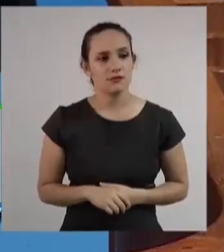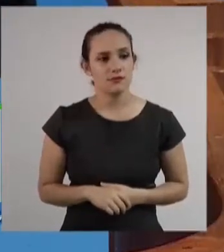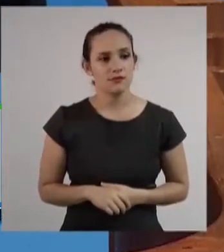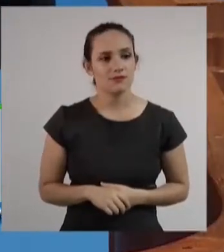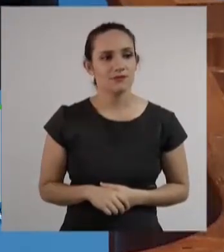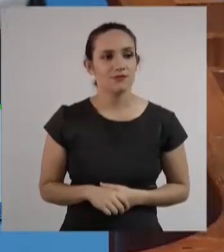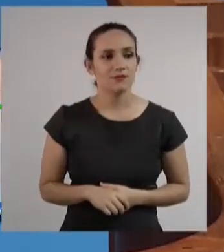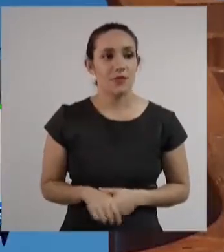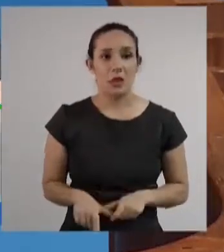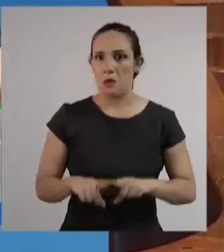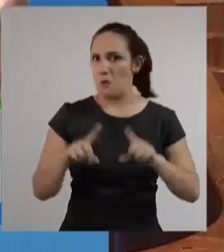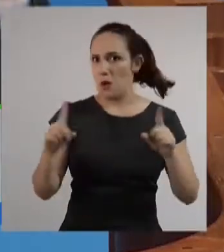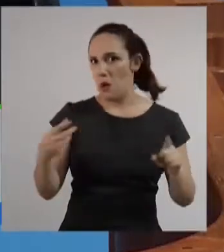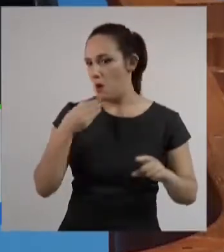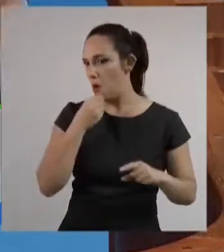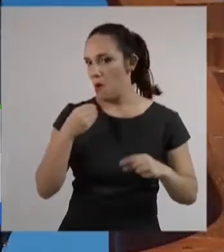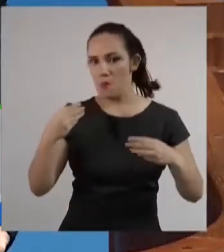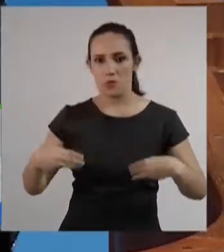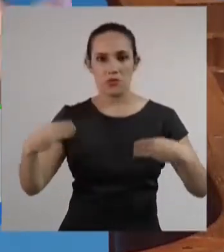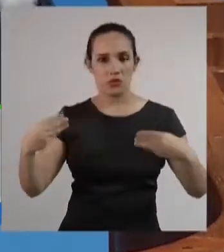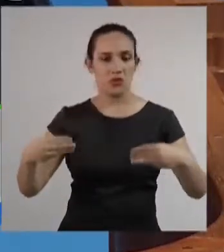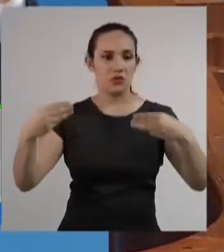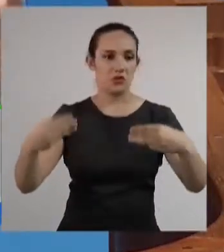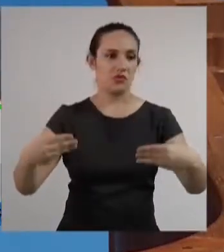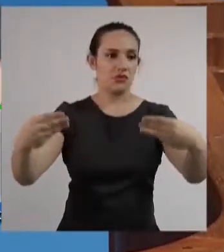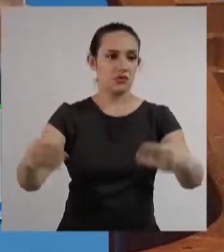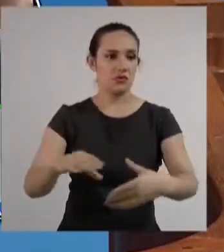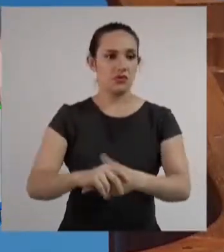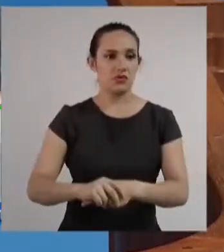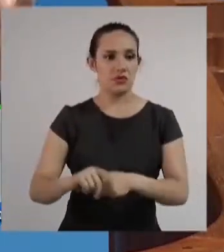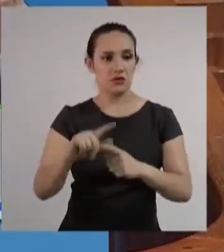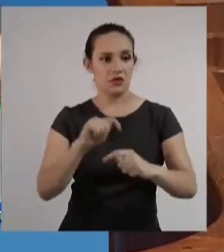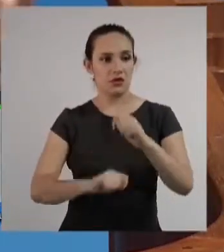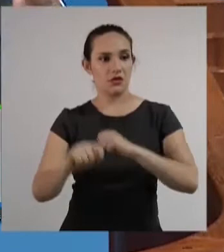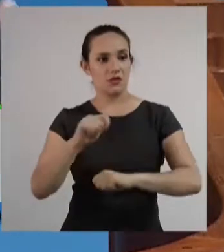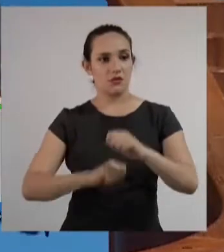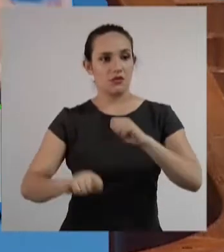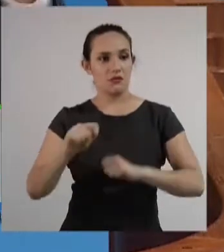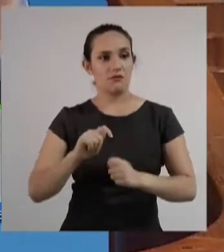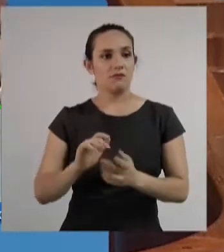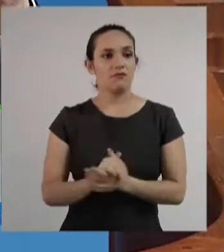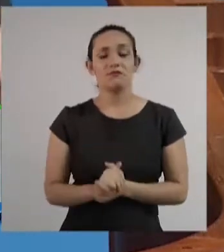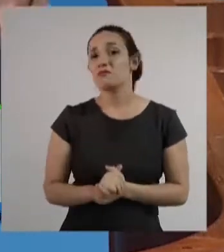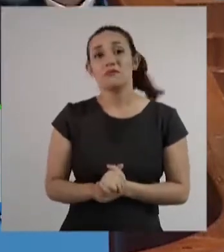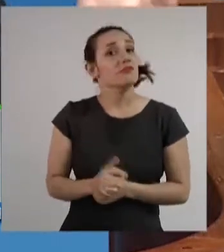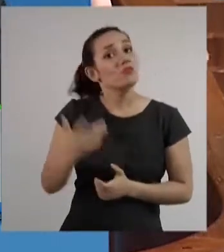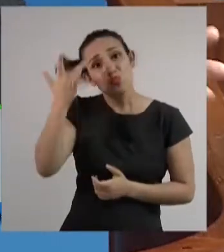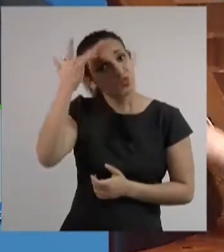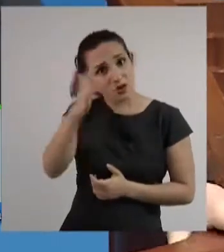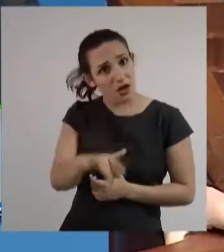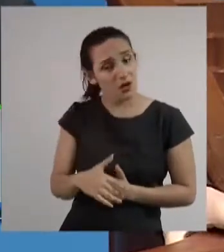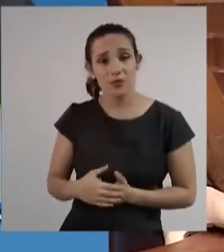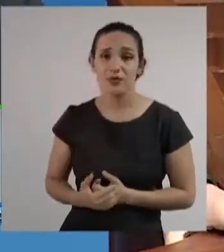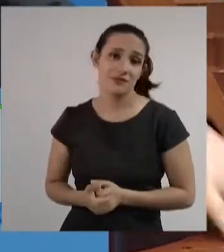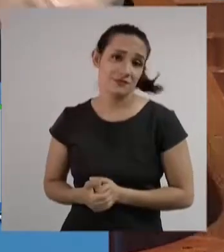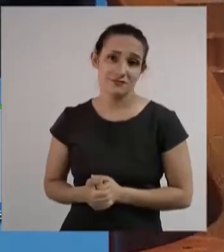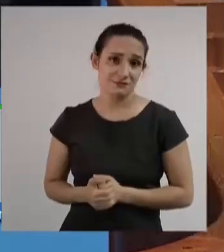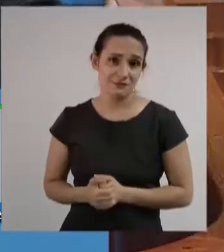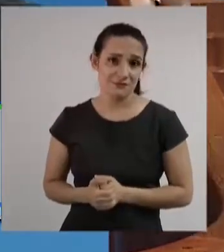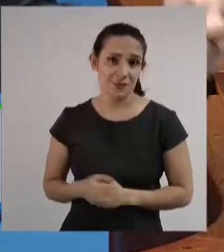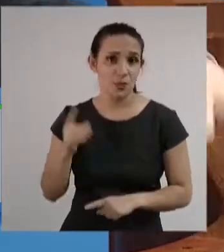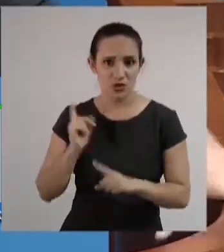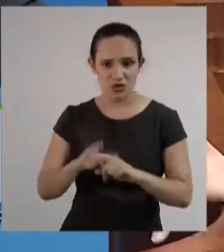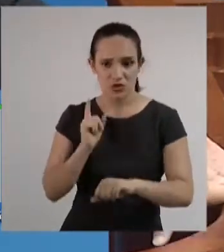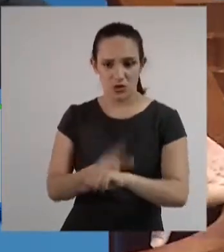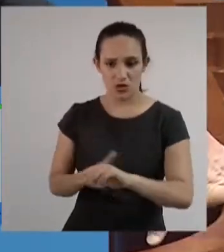Esse superministro da economia do presidente Jair Bolsonaro, ele não sabe disso, porque ele foi